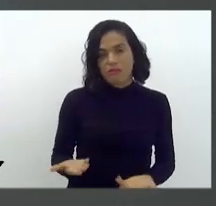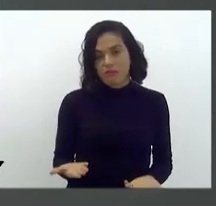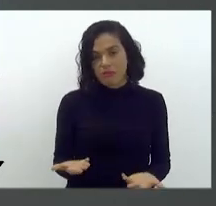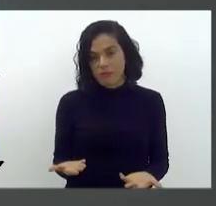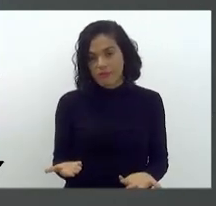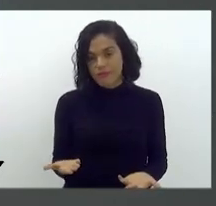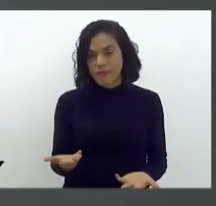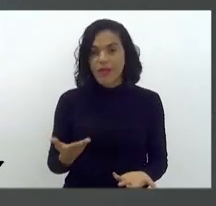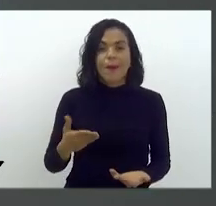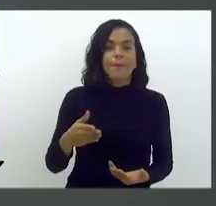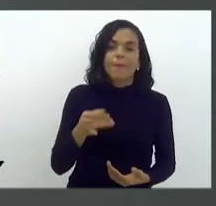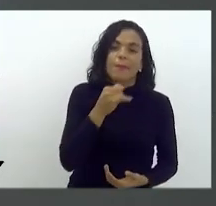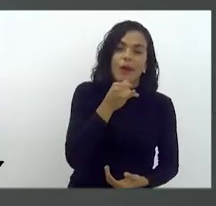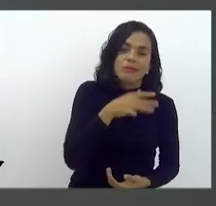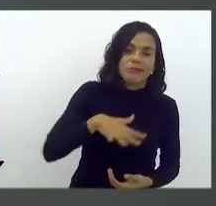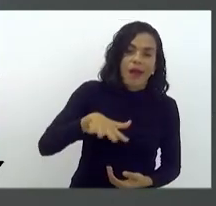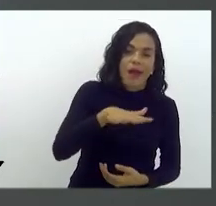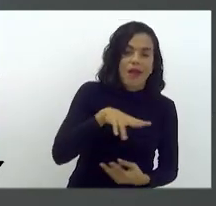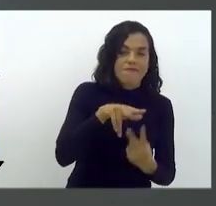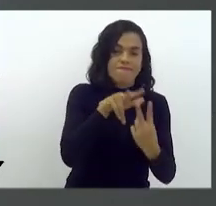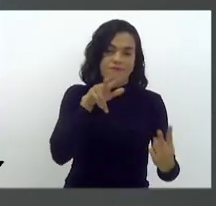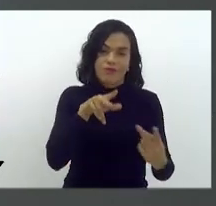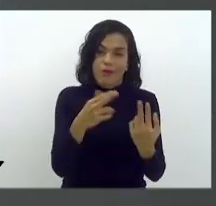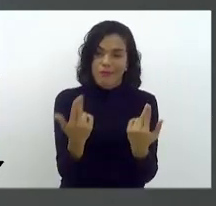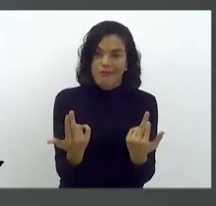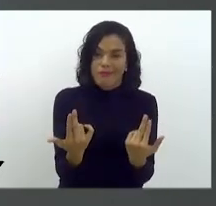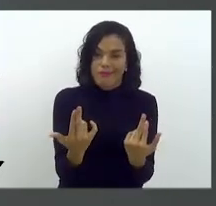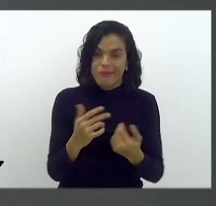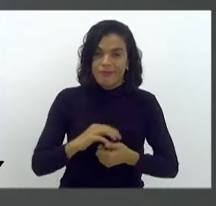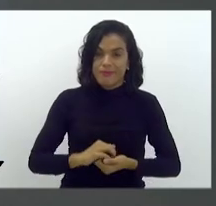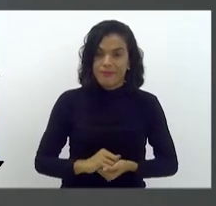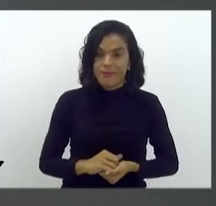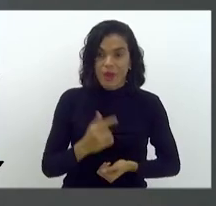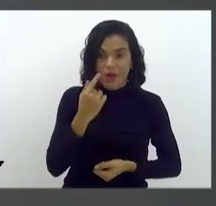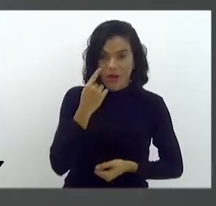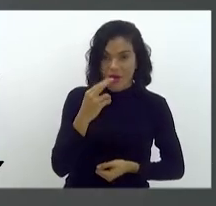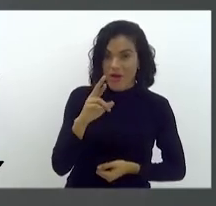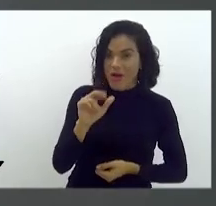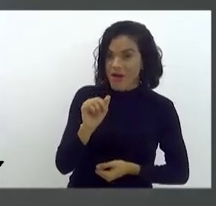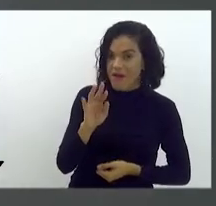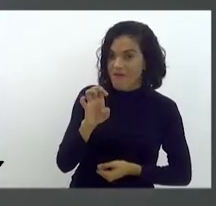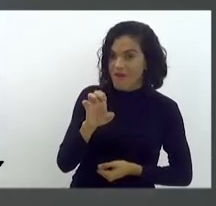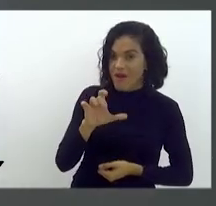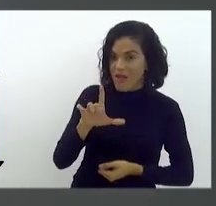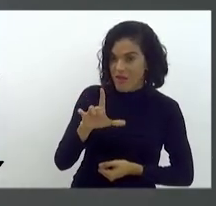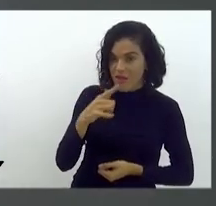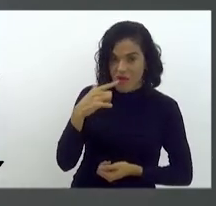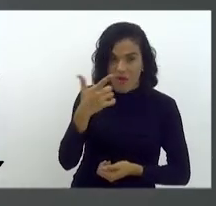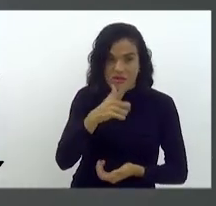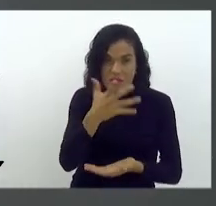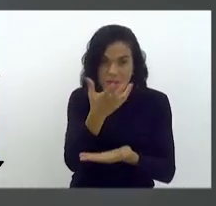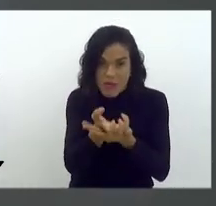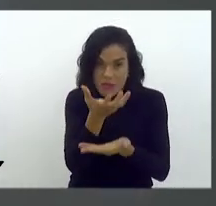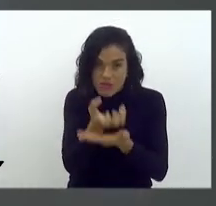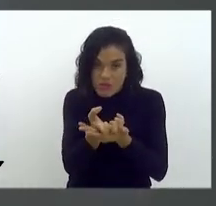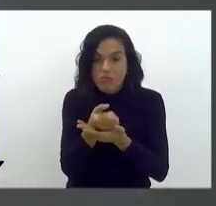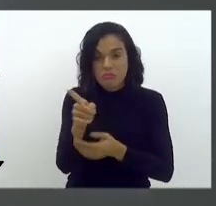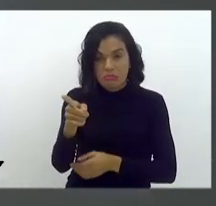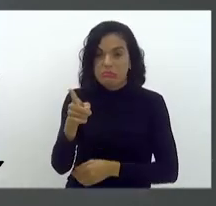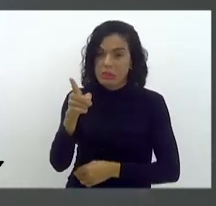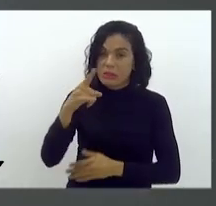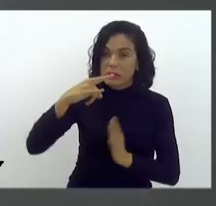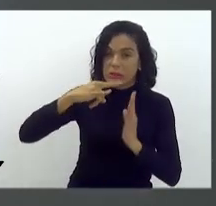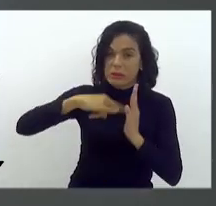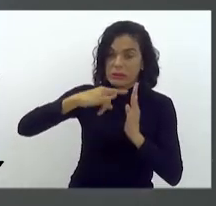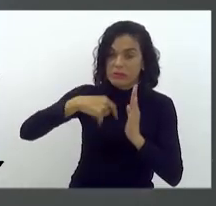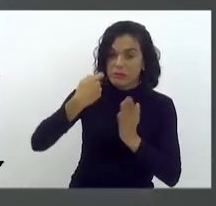no cyber espaço aí Rafael você precisa você baixou porque você precisa ir para esse documento de